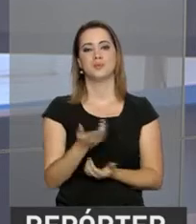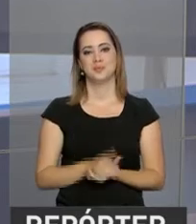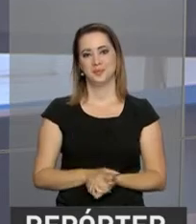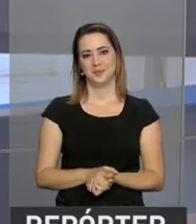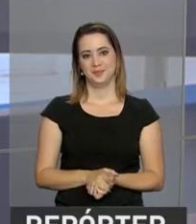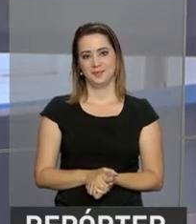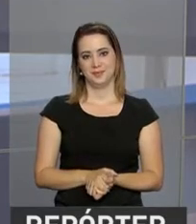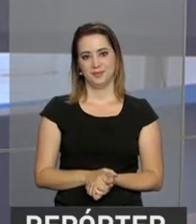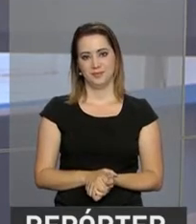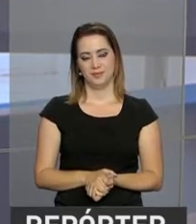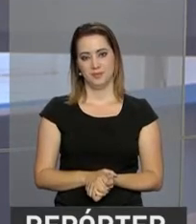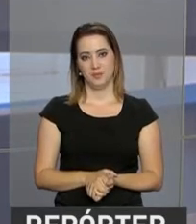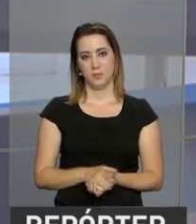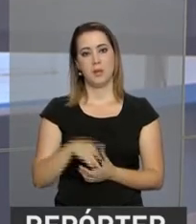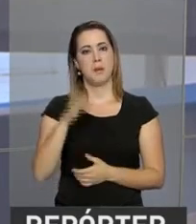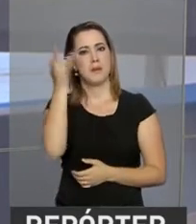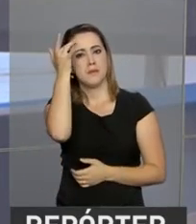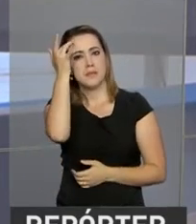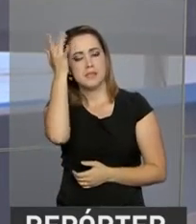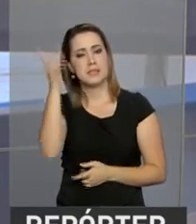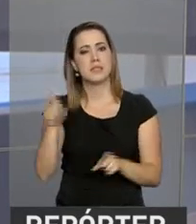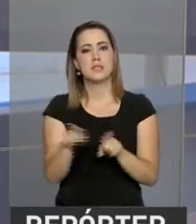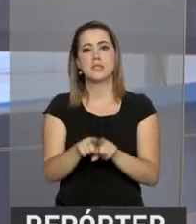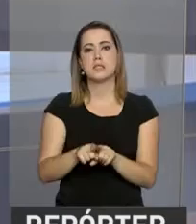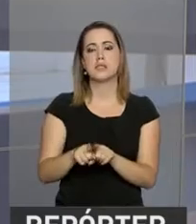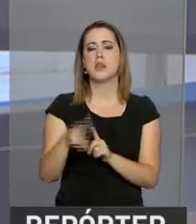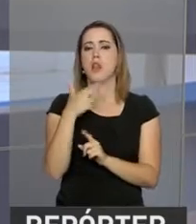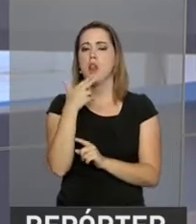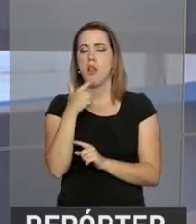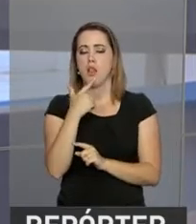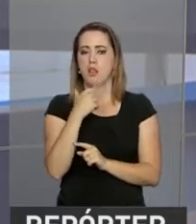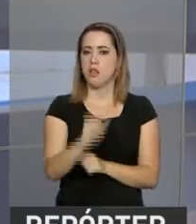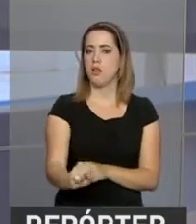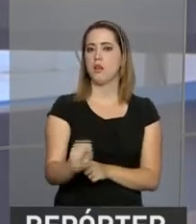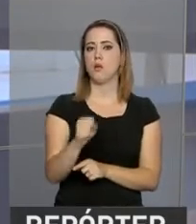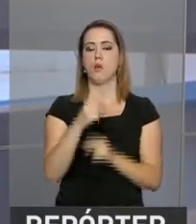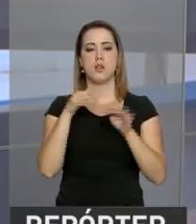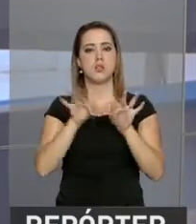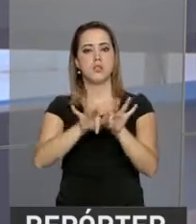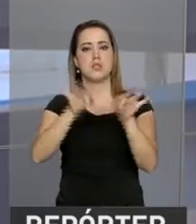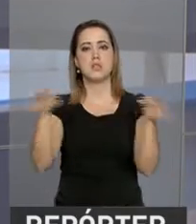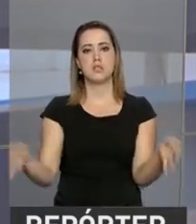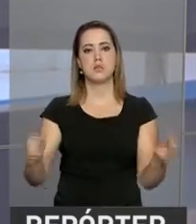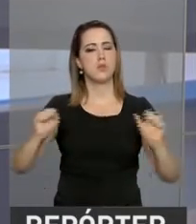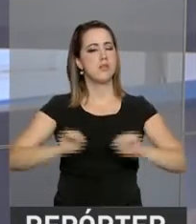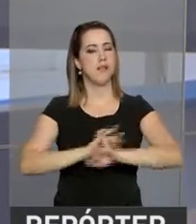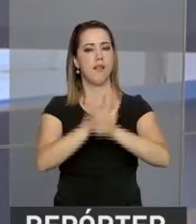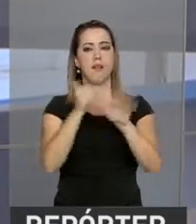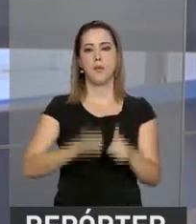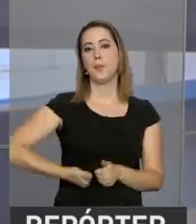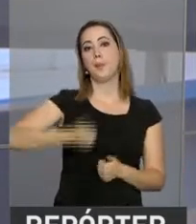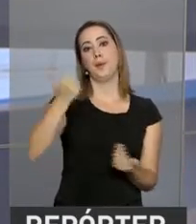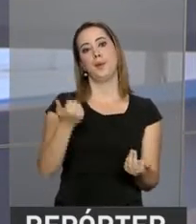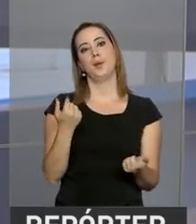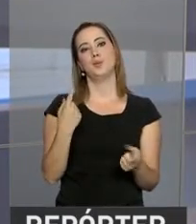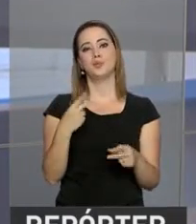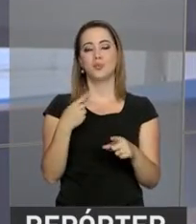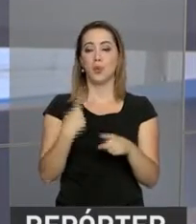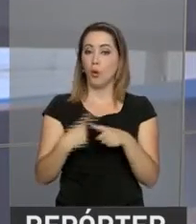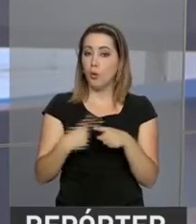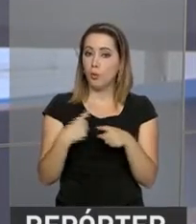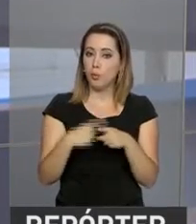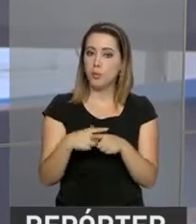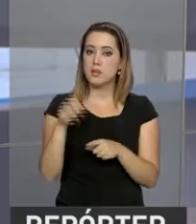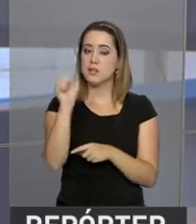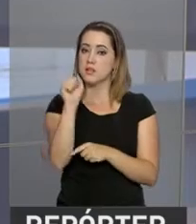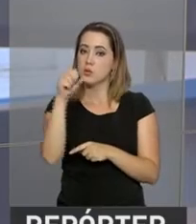para facilitar o entendimento uma linguagem mais simples e clara é sempre bem vinda por isso a agência nacional de saúde